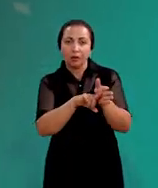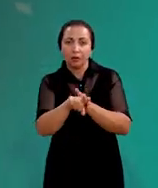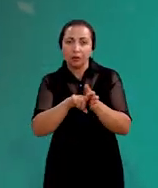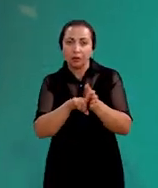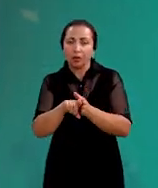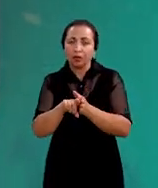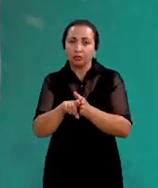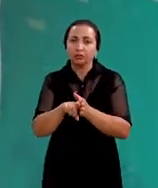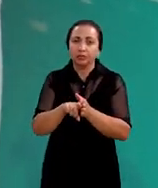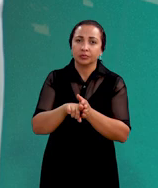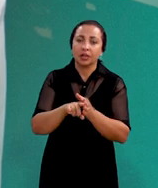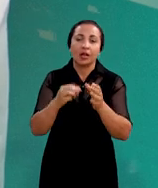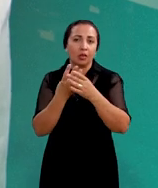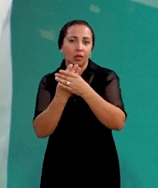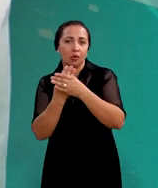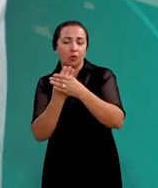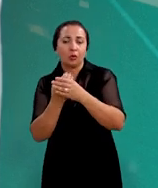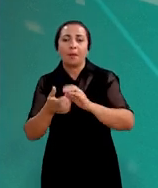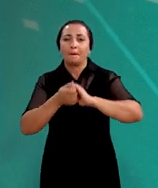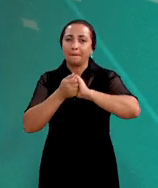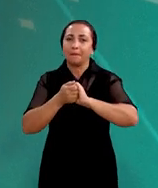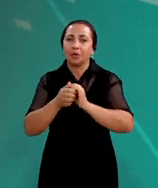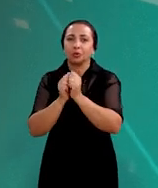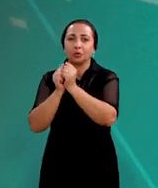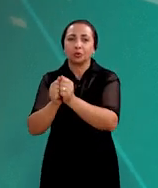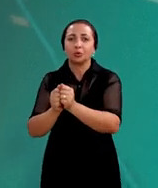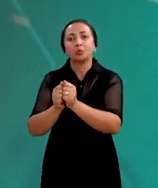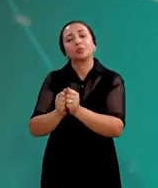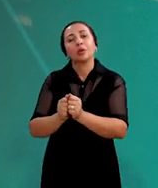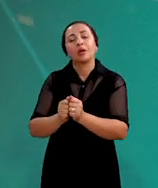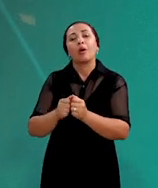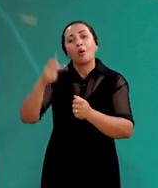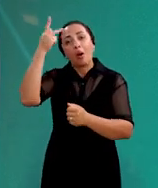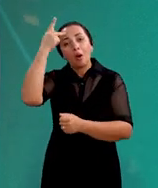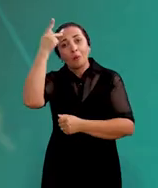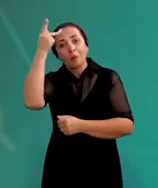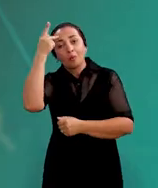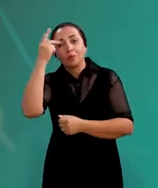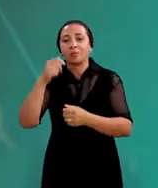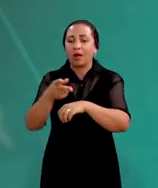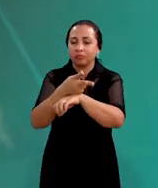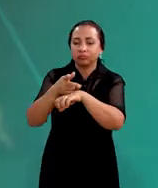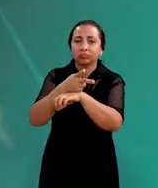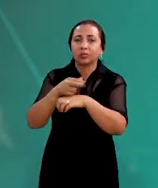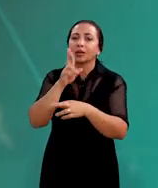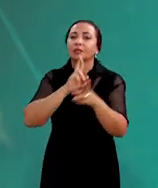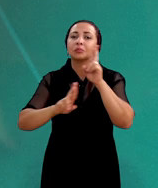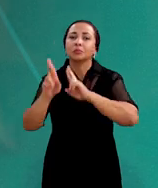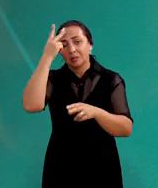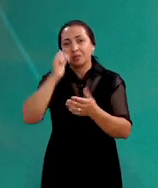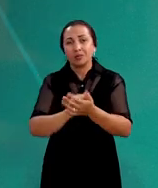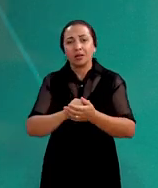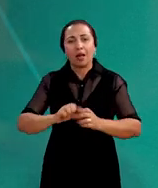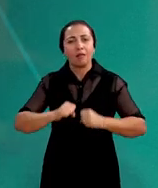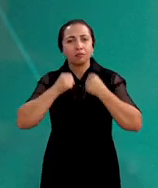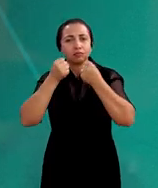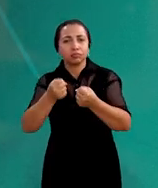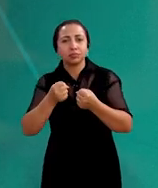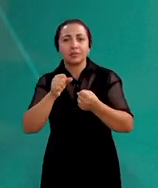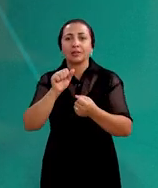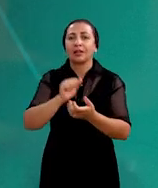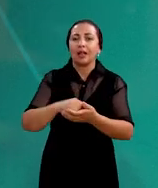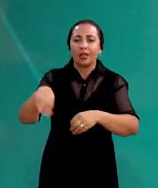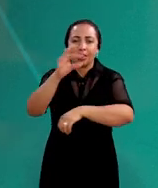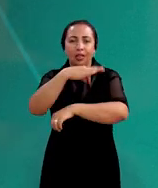Pesquisadores da Universidade Federal de Sergipe, em parceria com a Universidade de São Paulo, buscam respostas para a hipótese da resistência